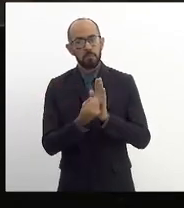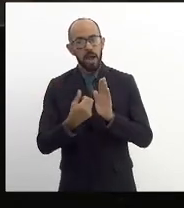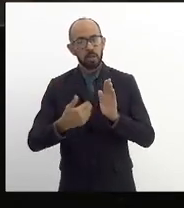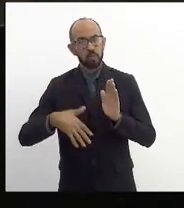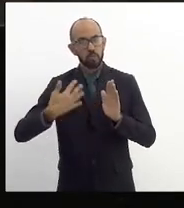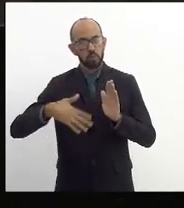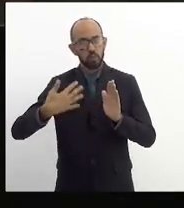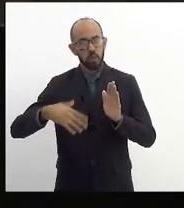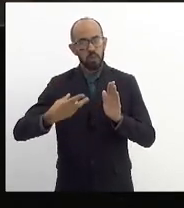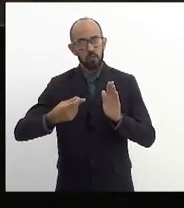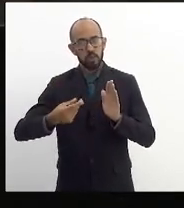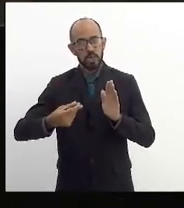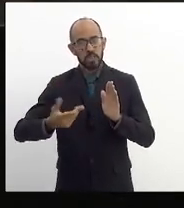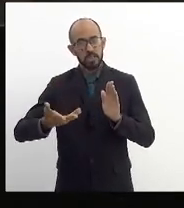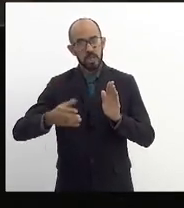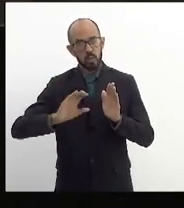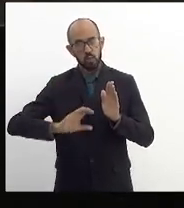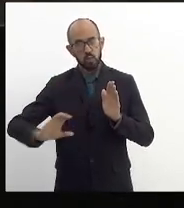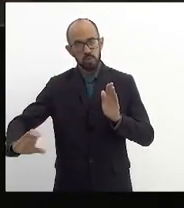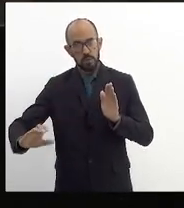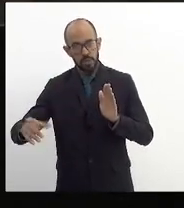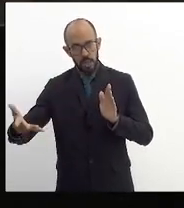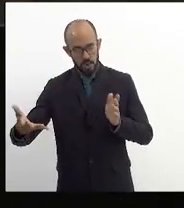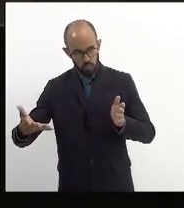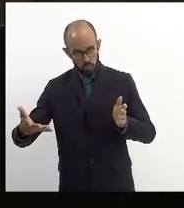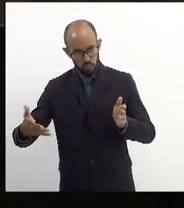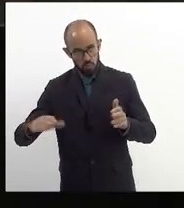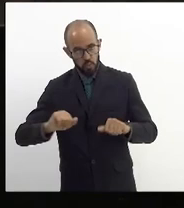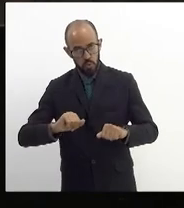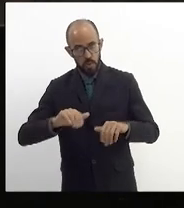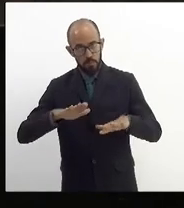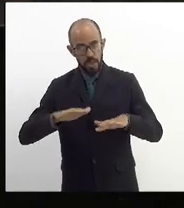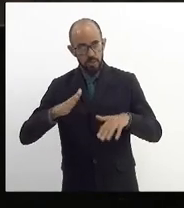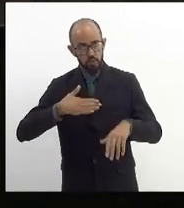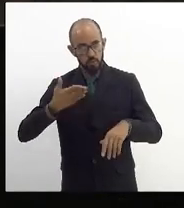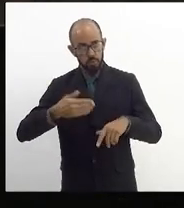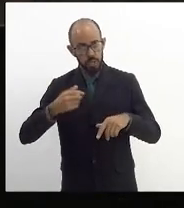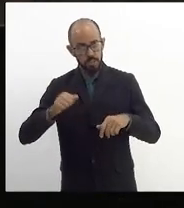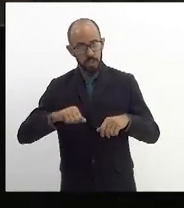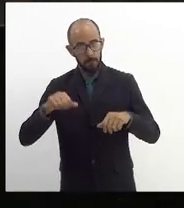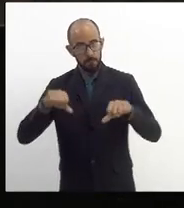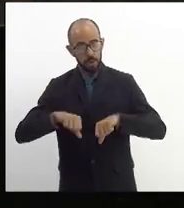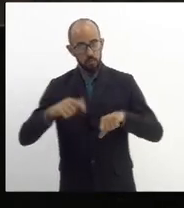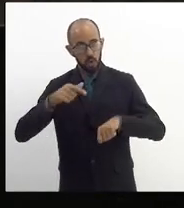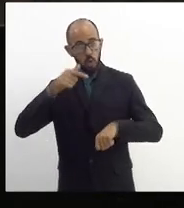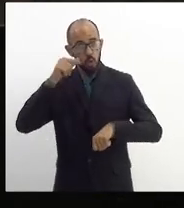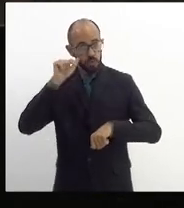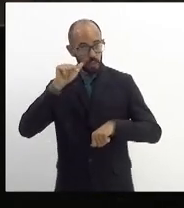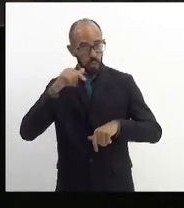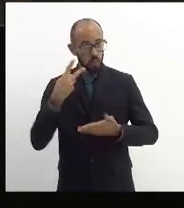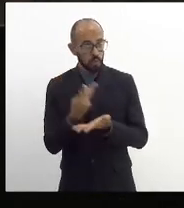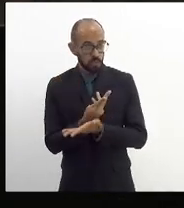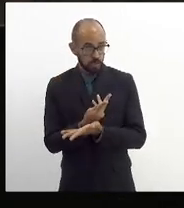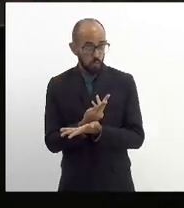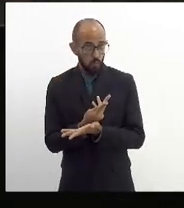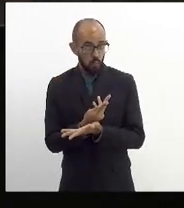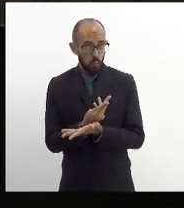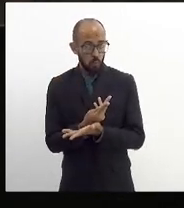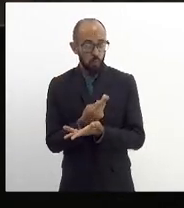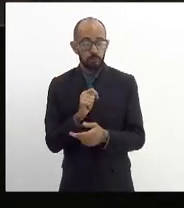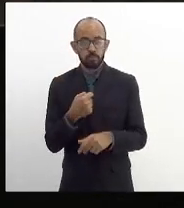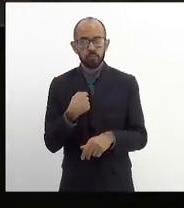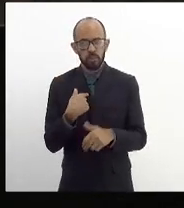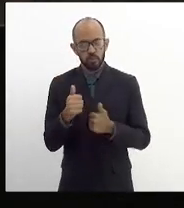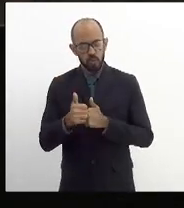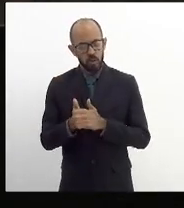o impacto orçamentário mas a surpresa maior nós tivemos no dia de ontem porque eu tenho acompanhado não